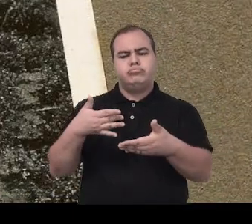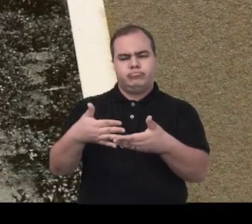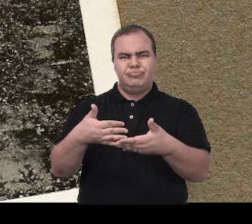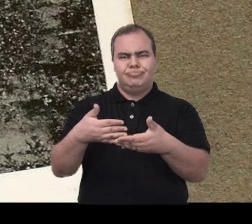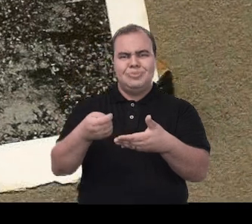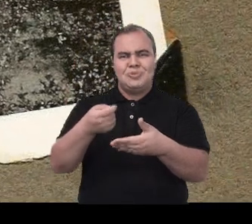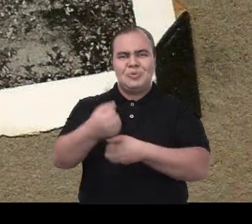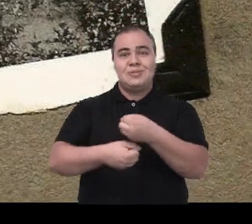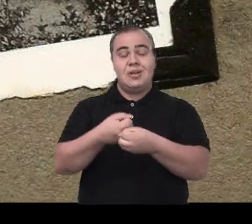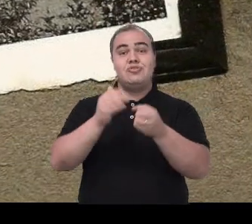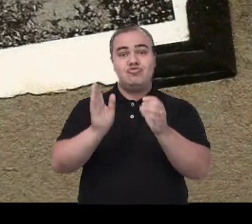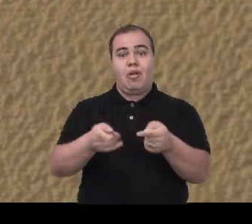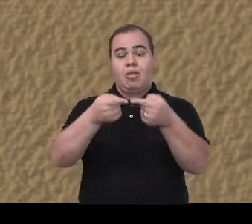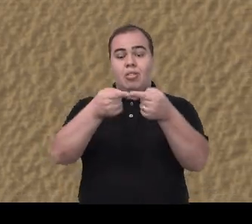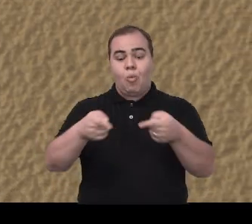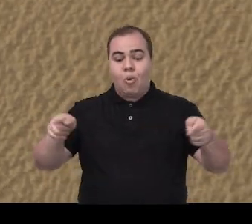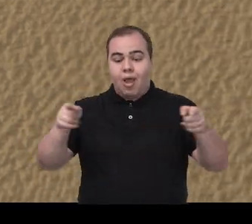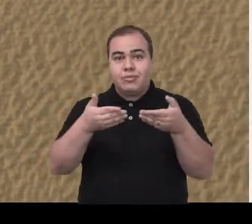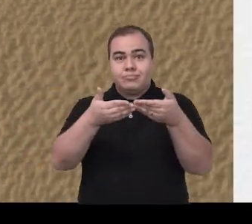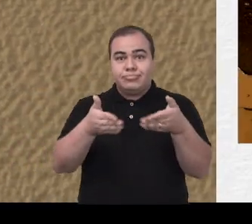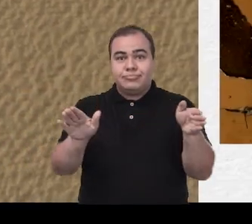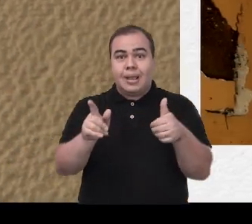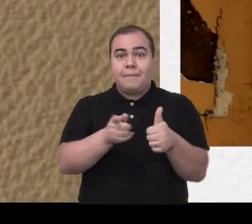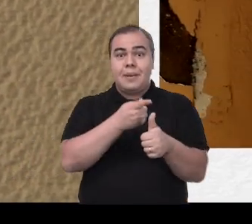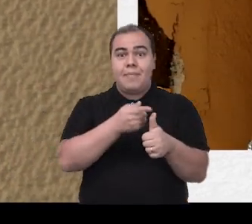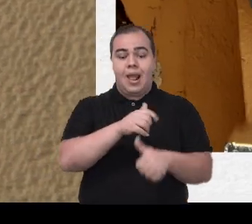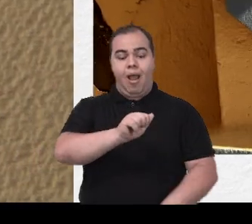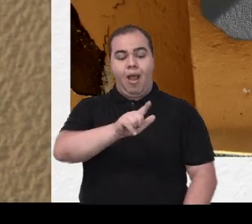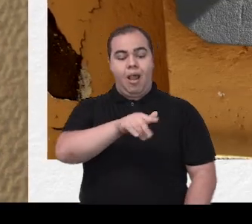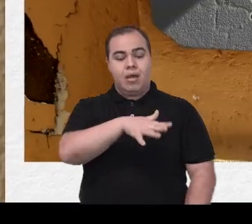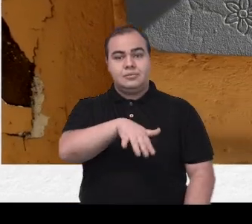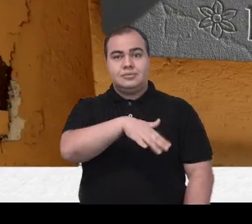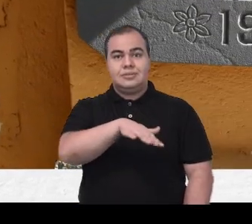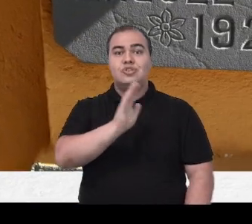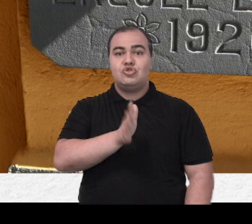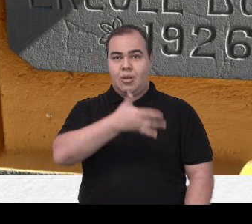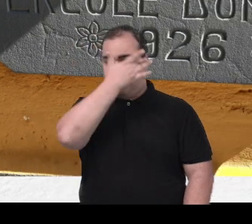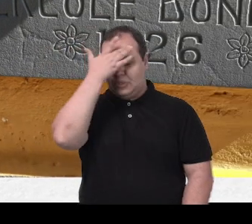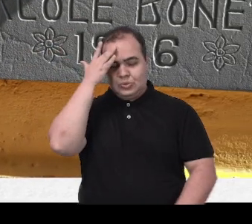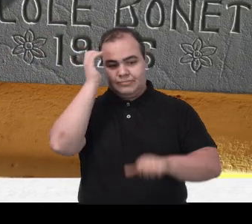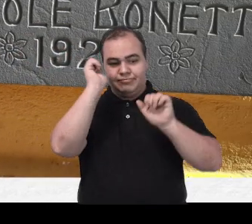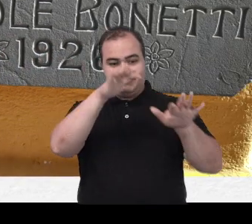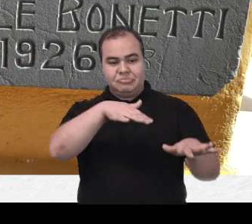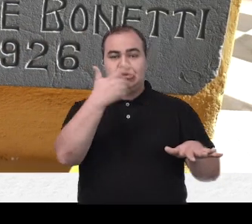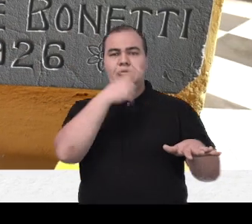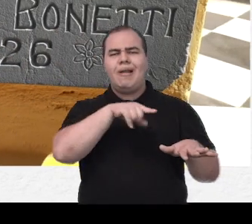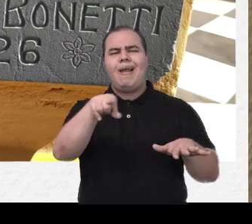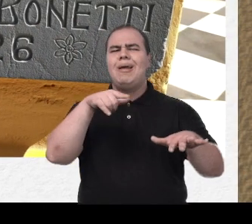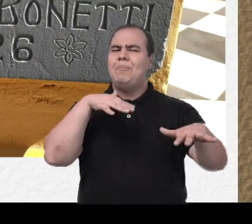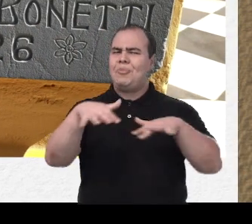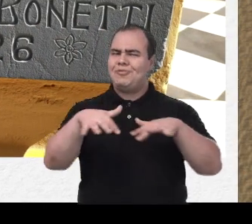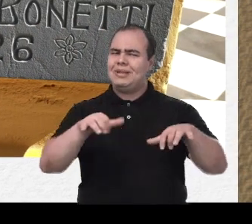poucos anos, é inaugurado a primeira ala aqui, então já vieram pessoas para cá. Então ela fez